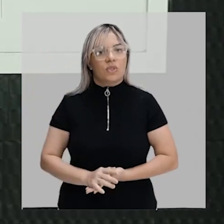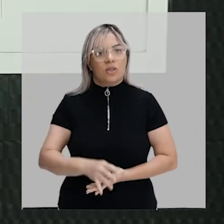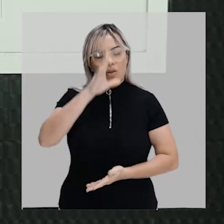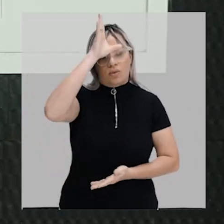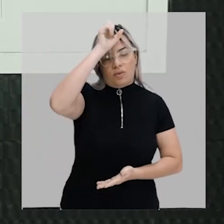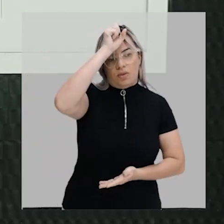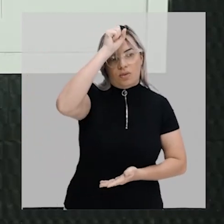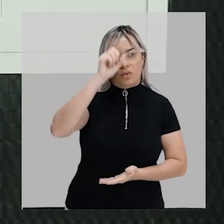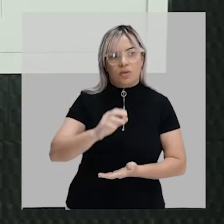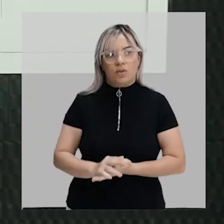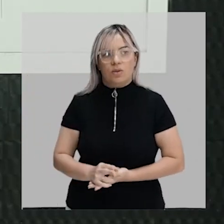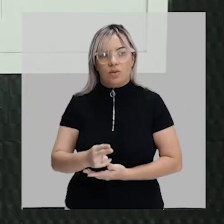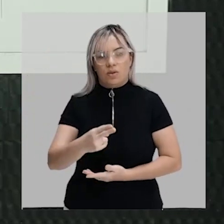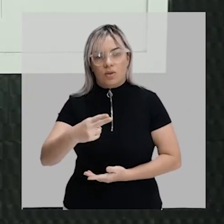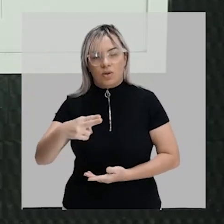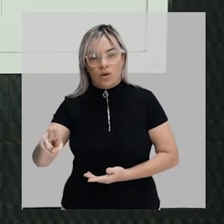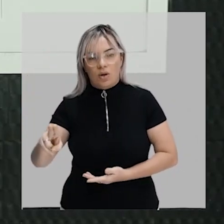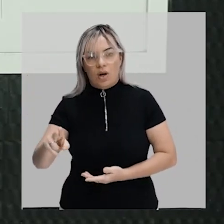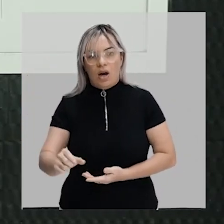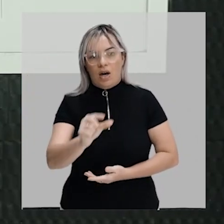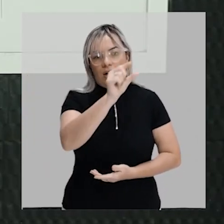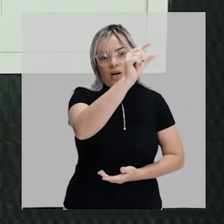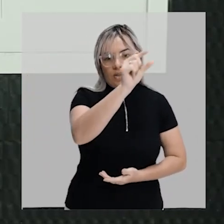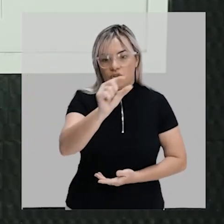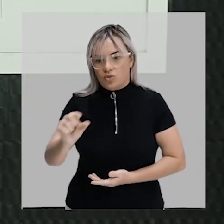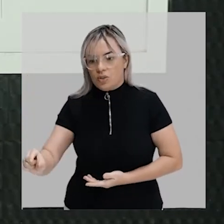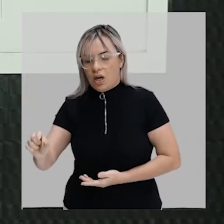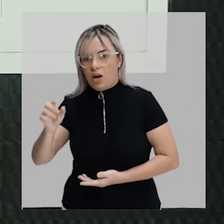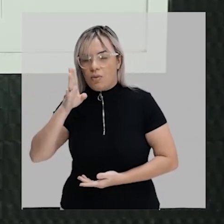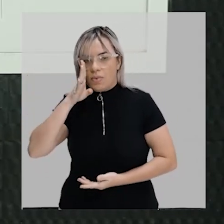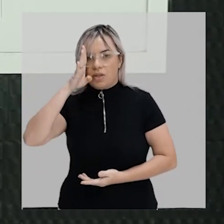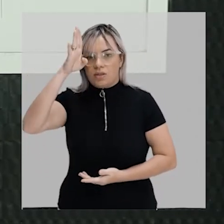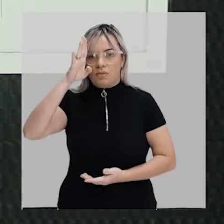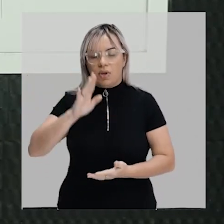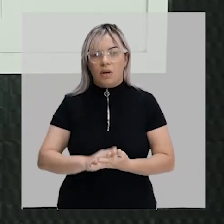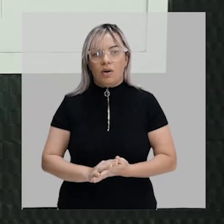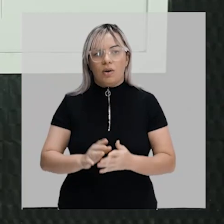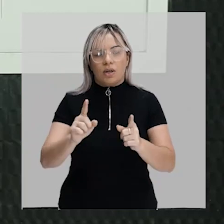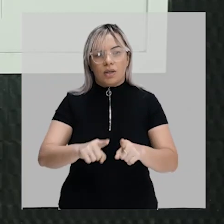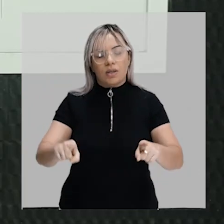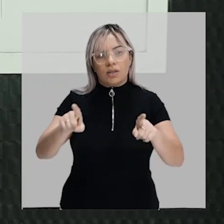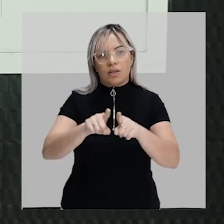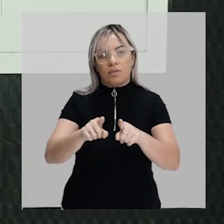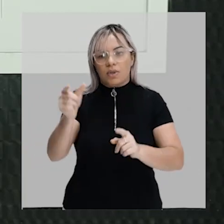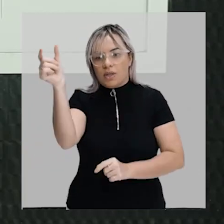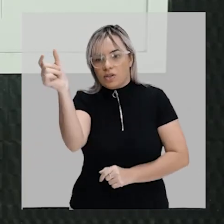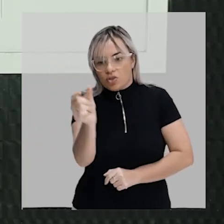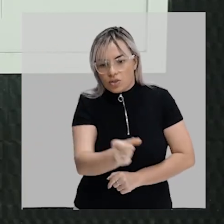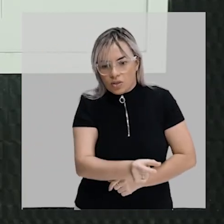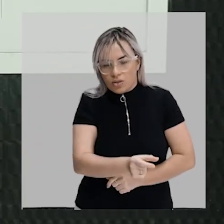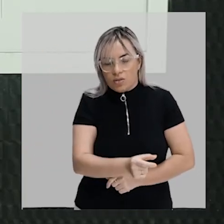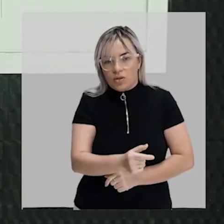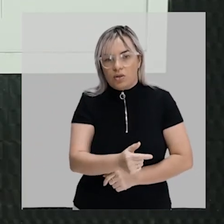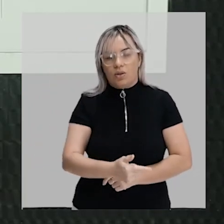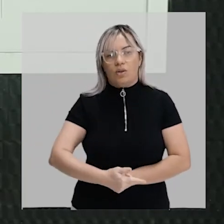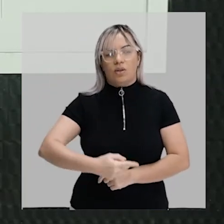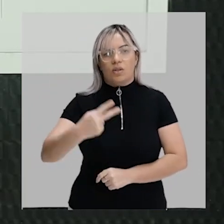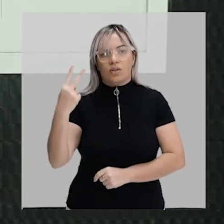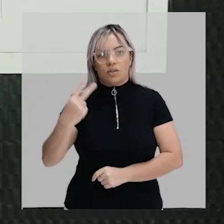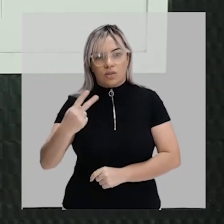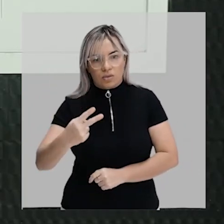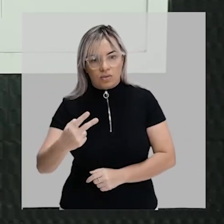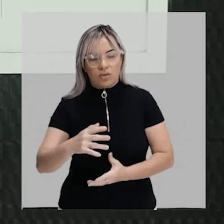que nós chamamos de diagonal principal e diagonal secundária tá Quais são os elementos da Diagonal principal